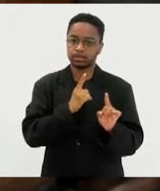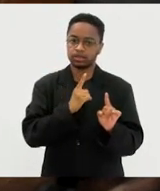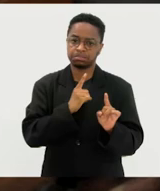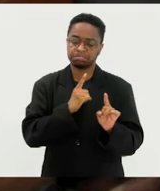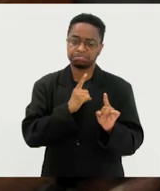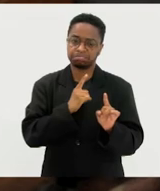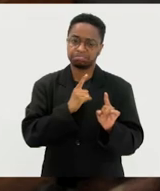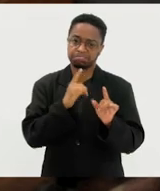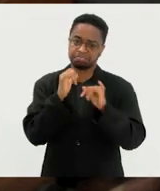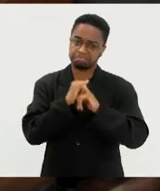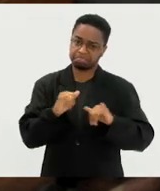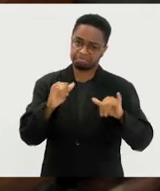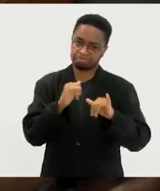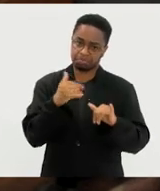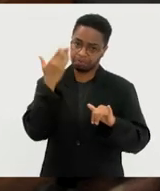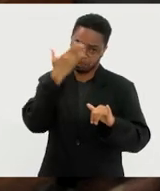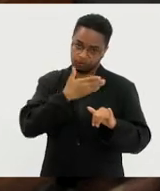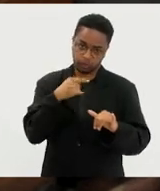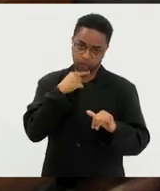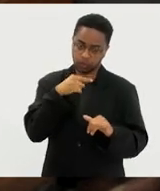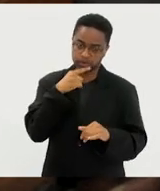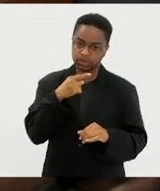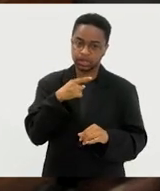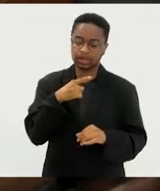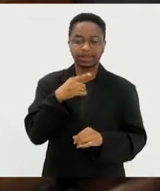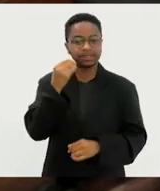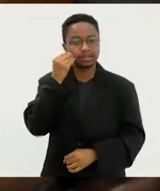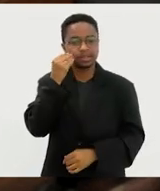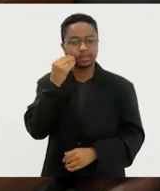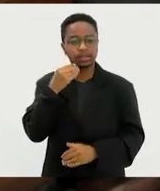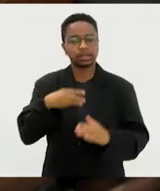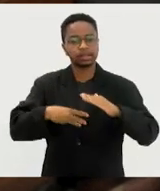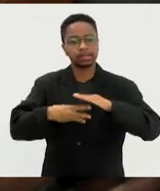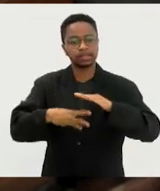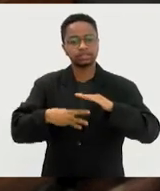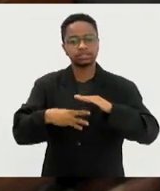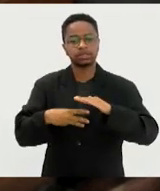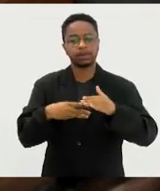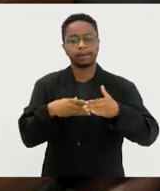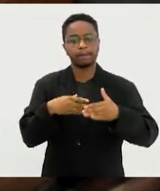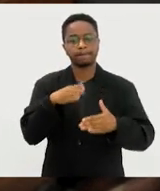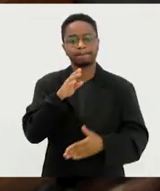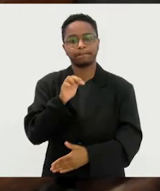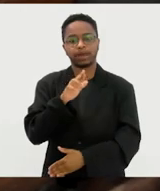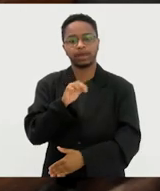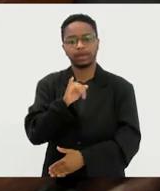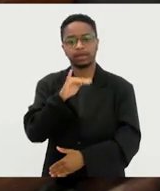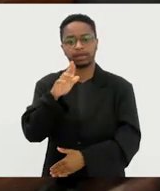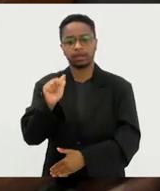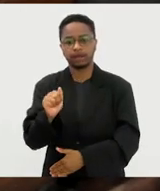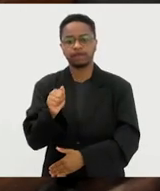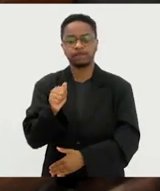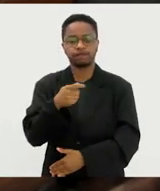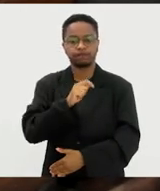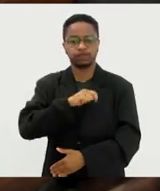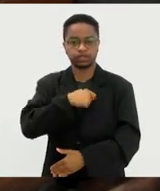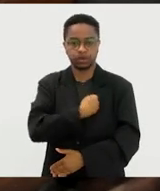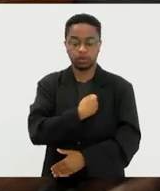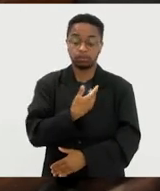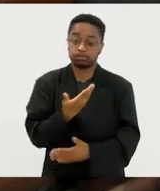rumores, eu não consigo provar, de terceirização da barreira fiscal, o que seria para mim